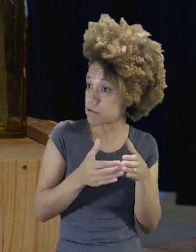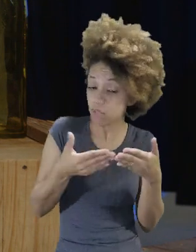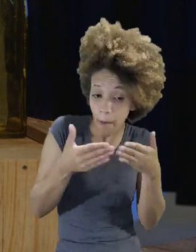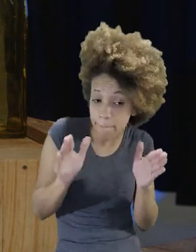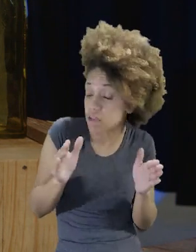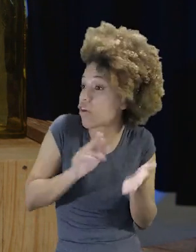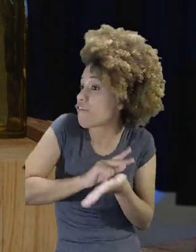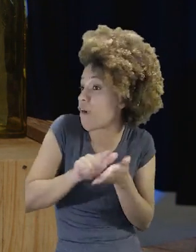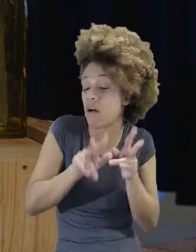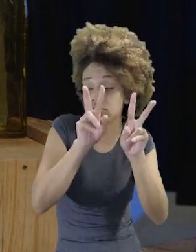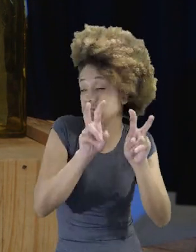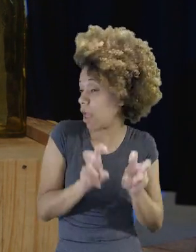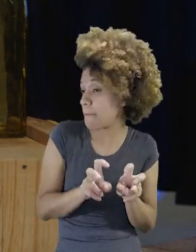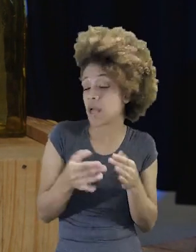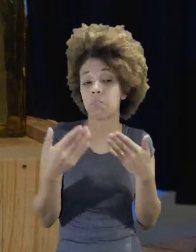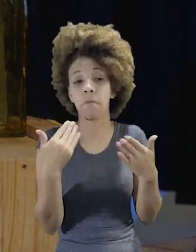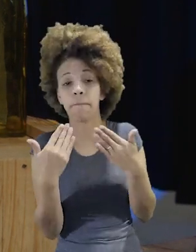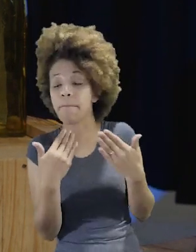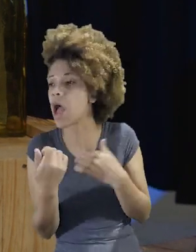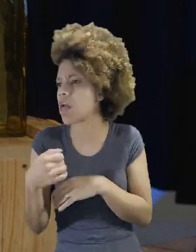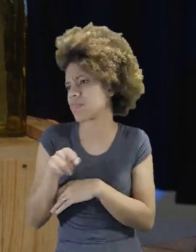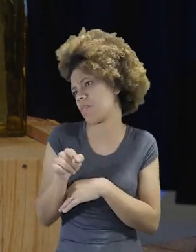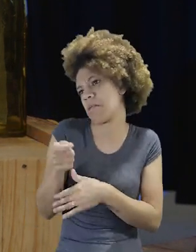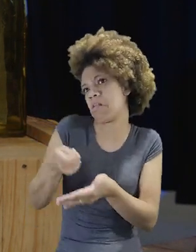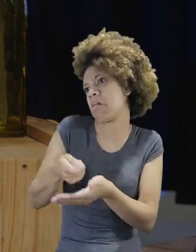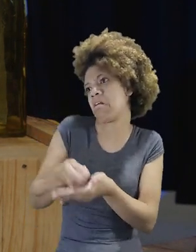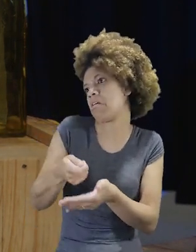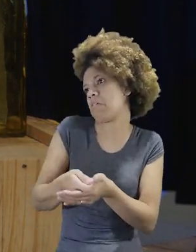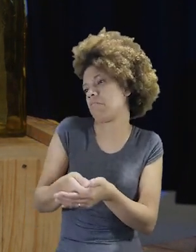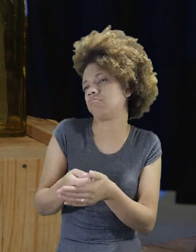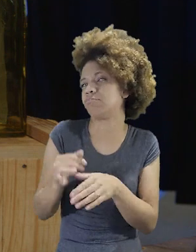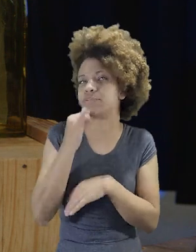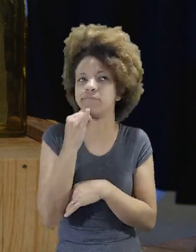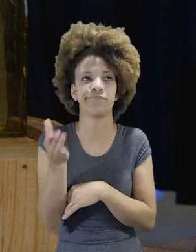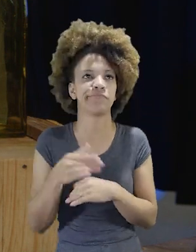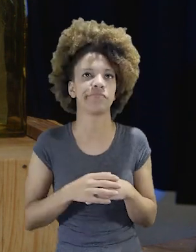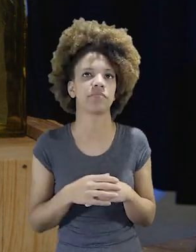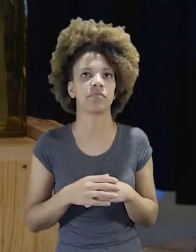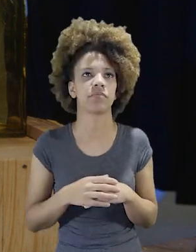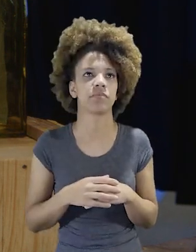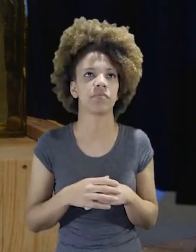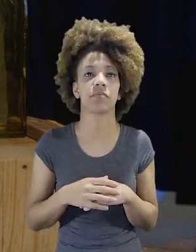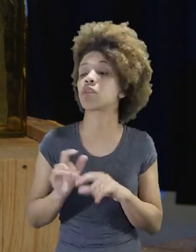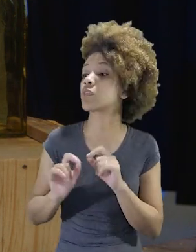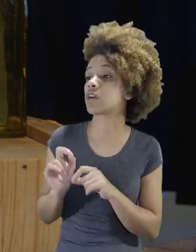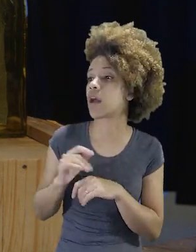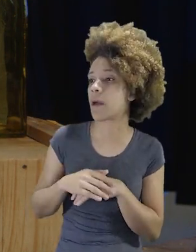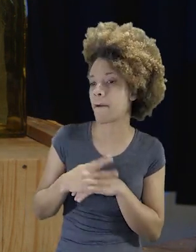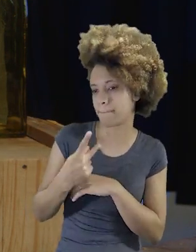estar sisudo o tempo todo que aí era tipo né que a gente chama pro MX tá ligado que era o Projota Rachid